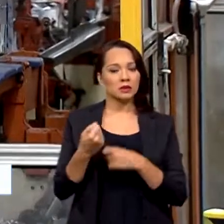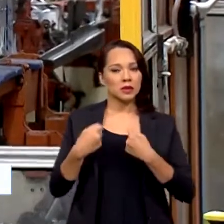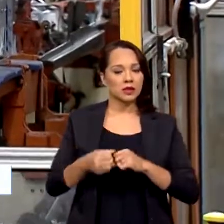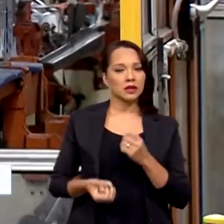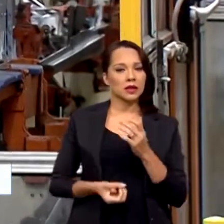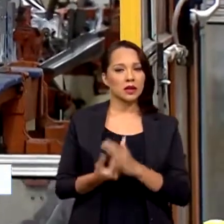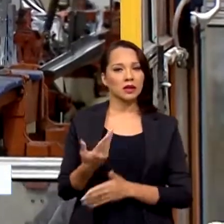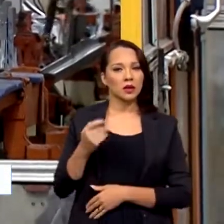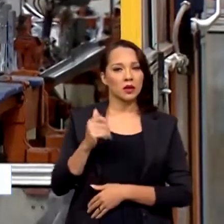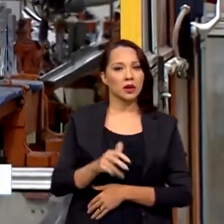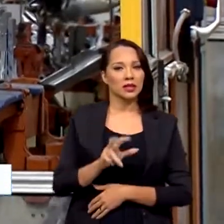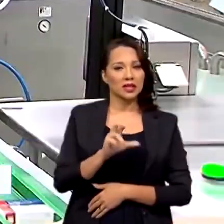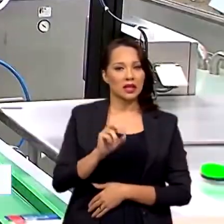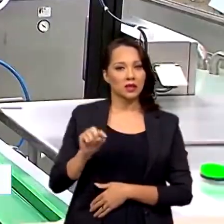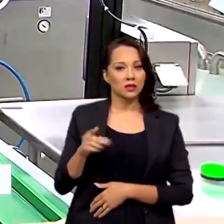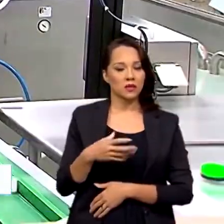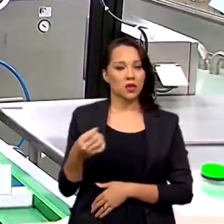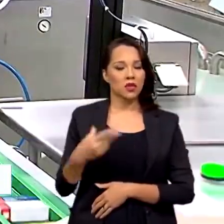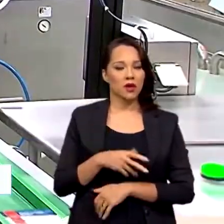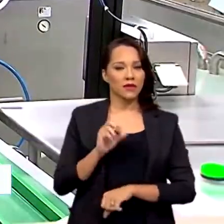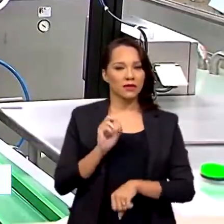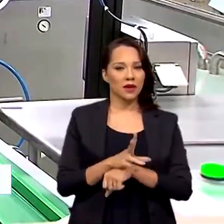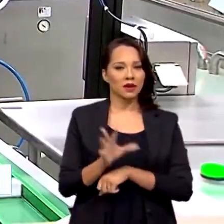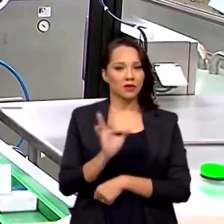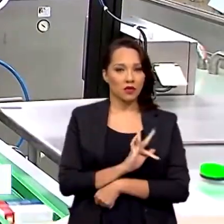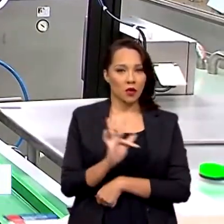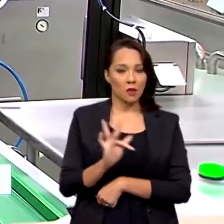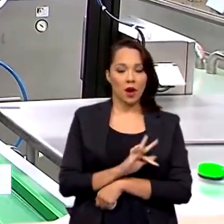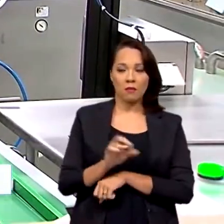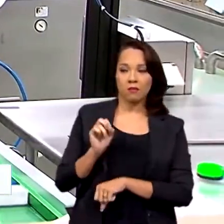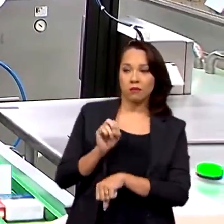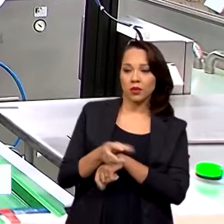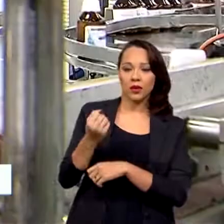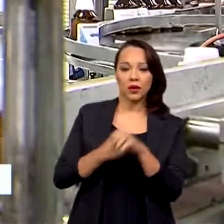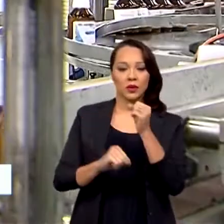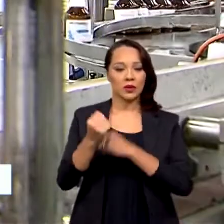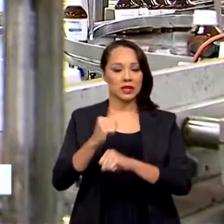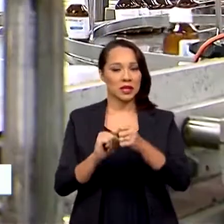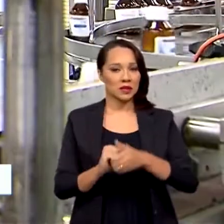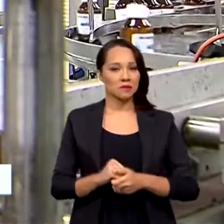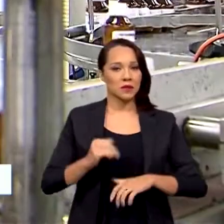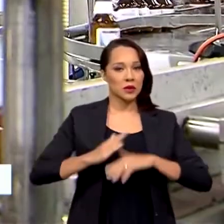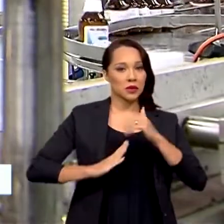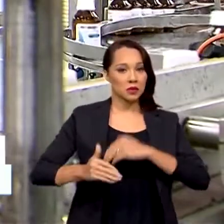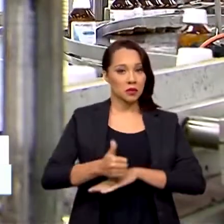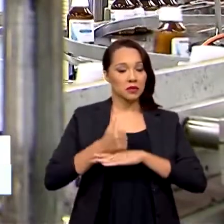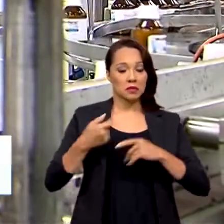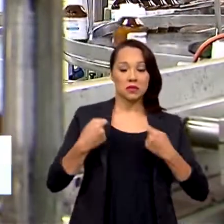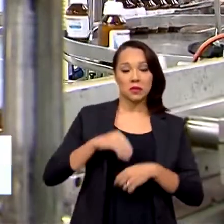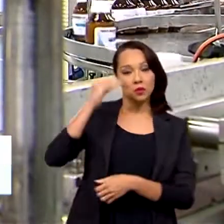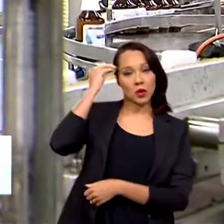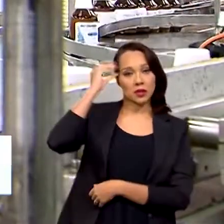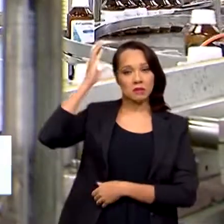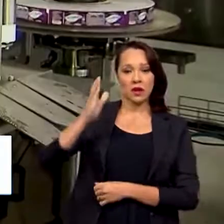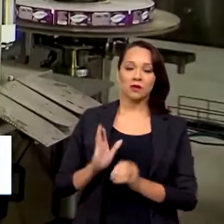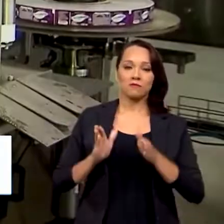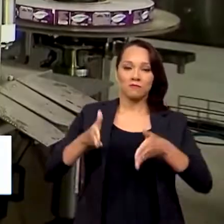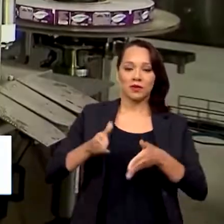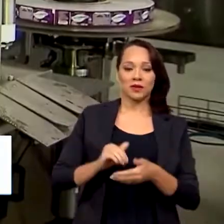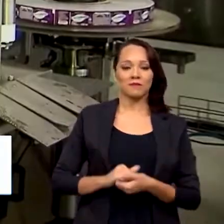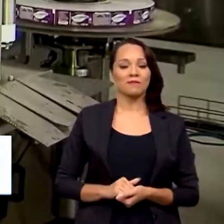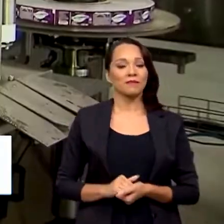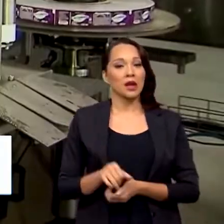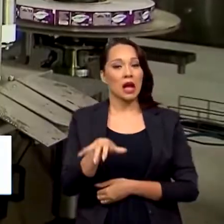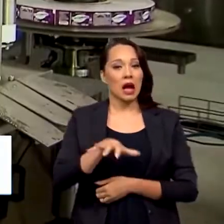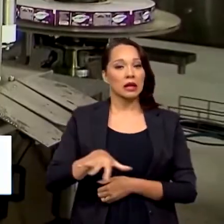criadas quase 500 mil novas vagas formais em ocupações industriais. São profissões que exigem conhecimentos específicos. As